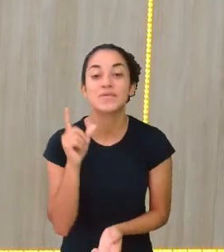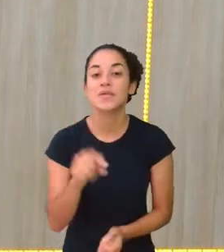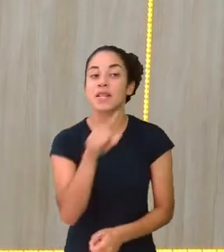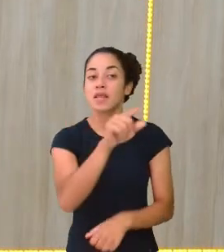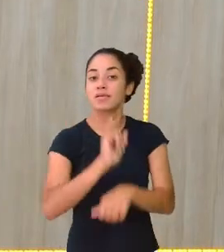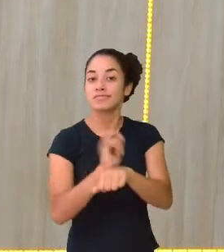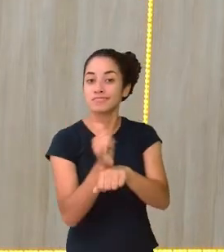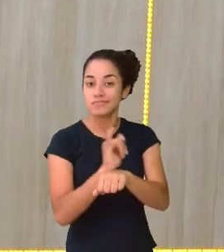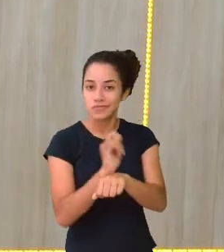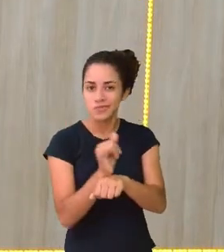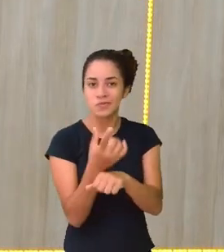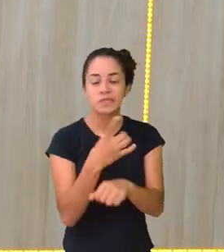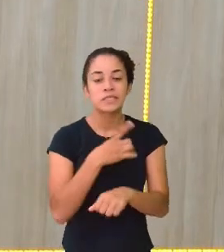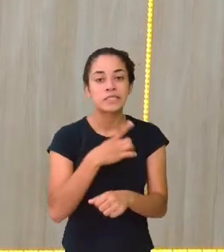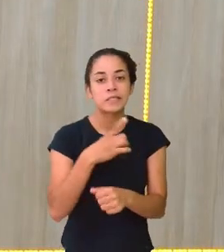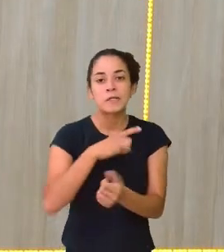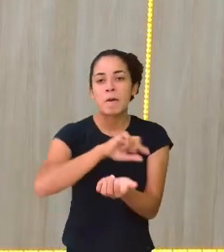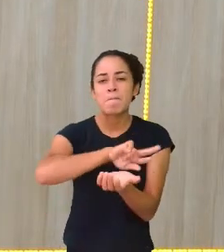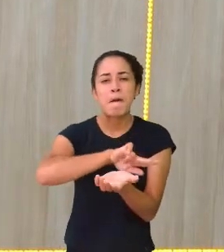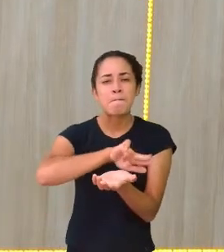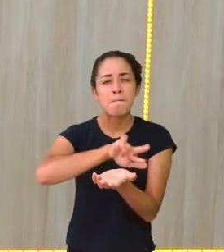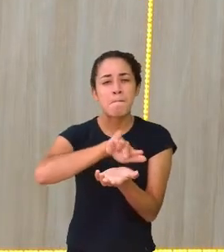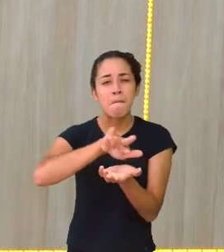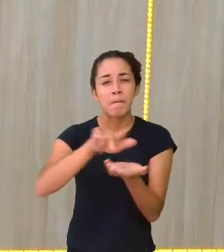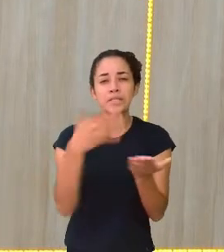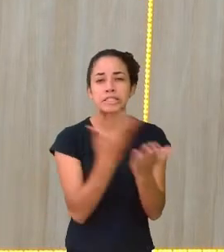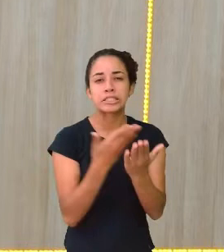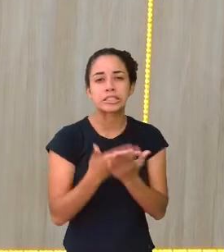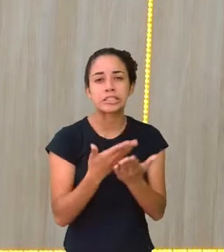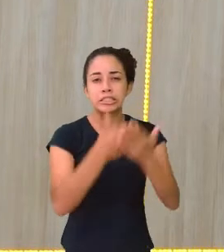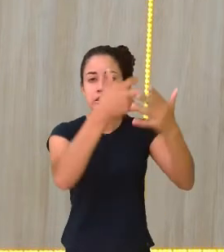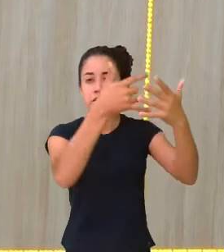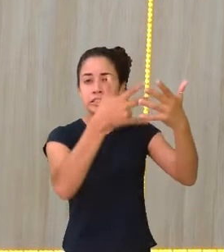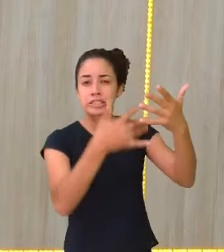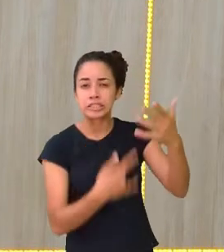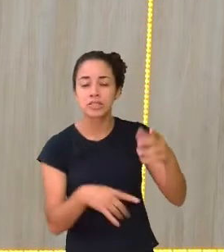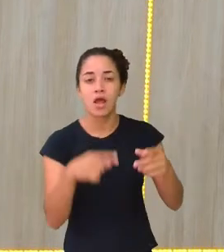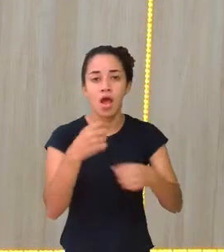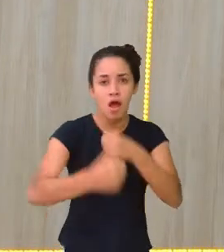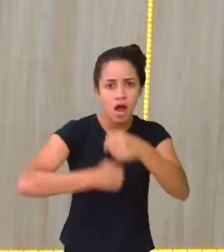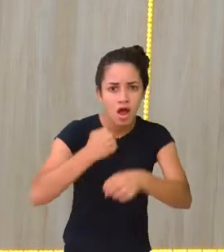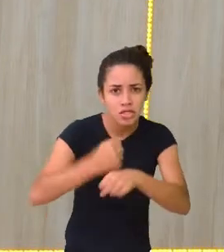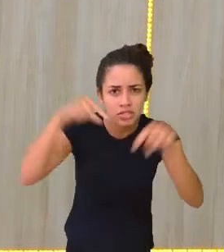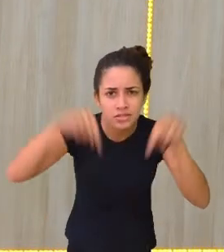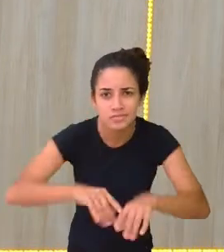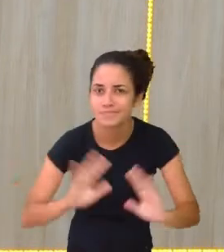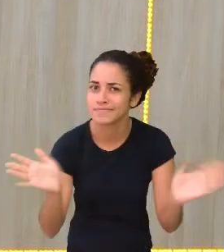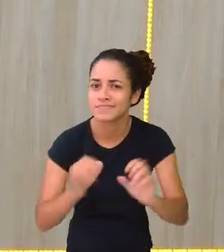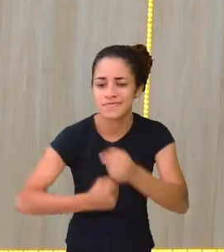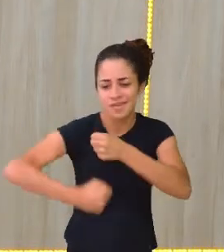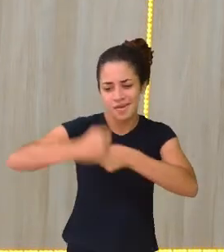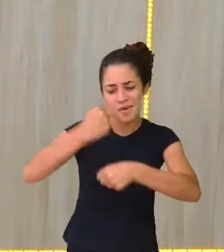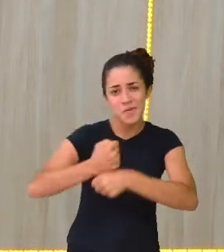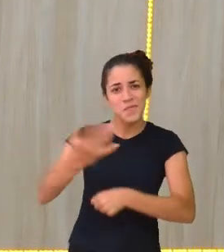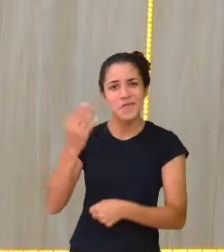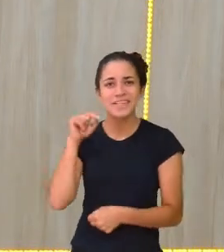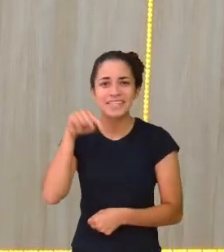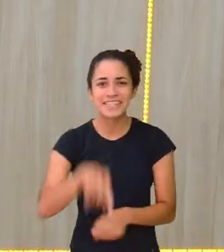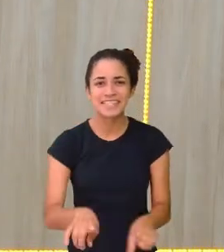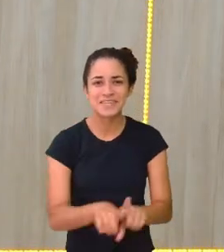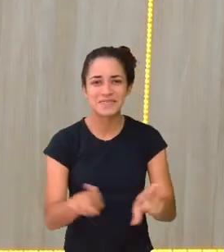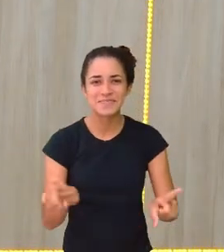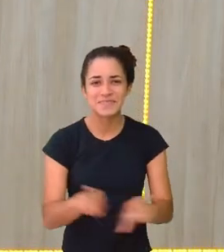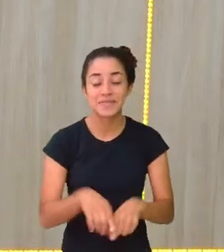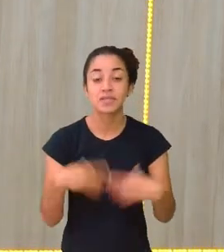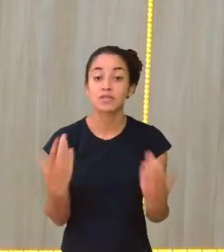YouTube vocês têm uma quantidade muito grande de aula. Não só as aulas desse ano, mas a aula do ano anterior. Inclusive, o assunto que a